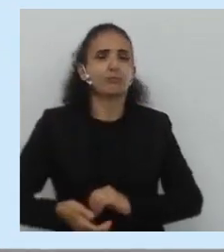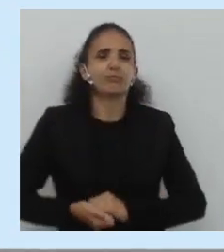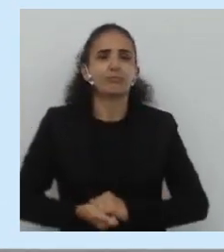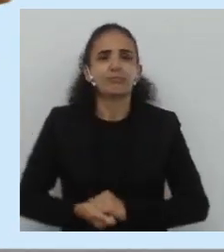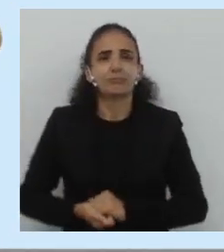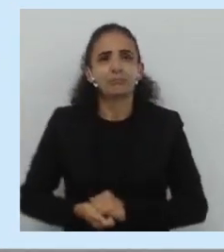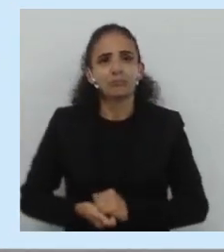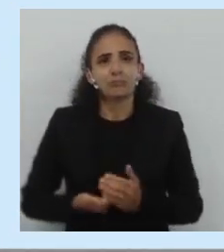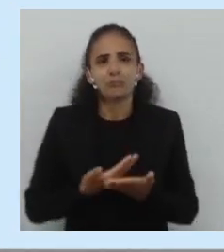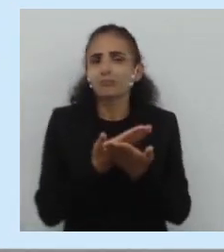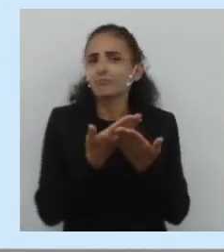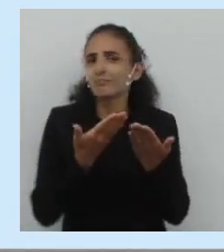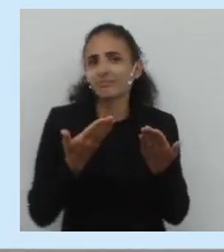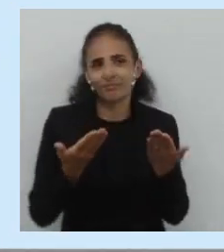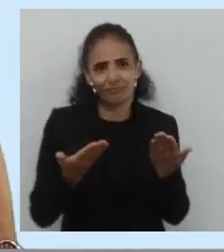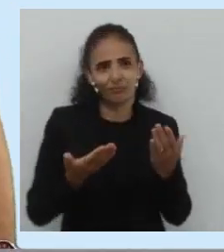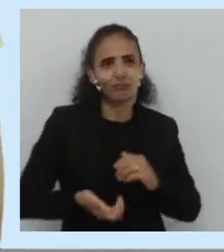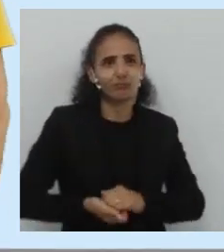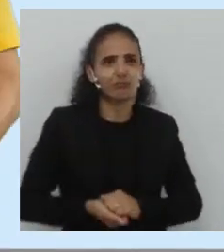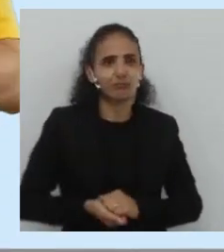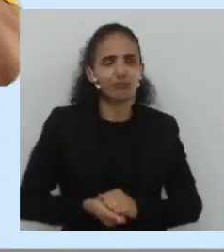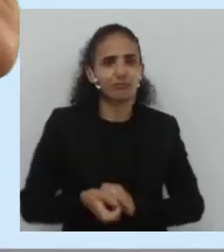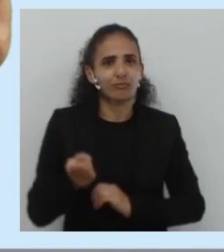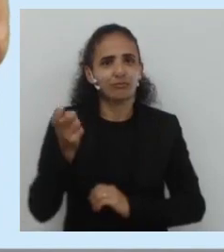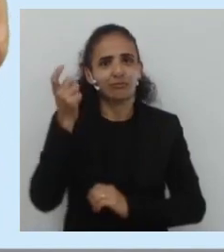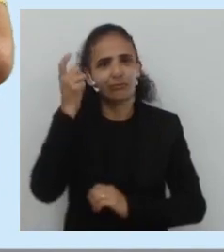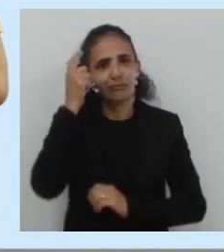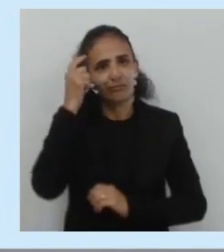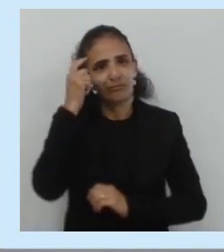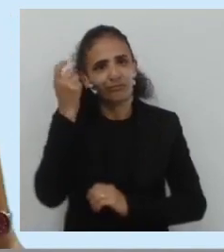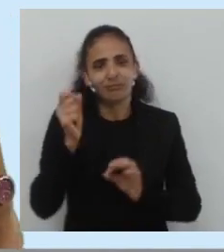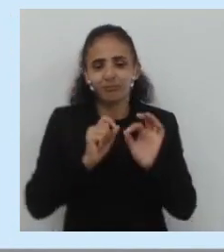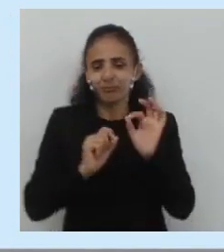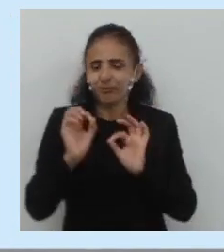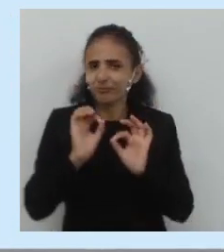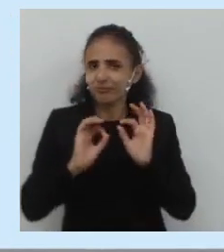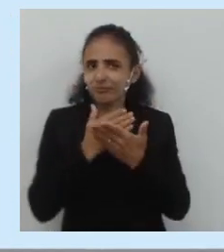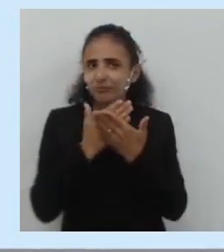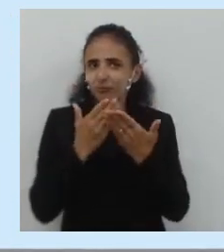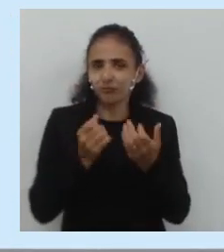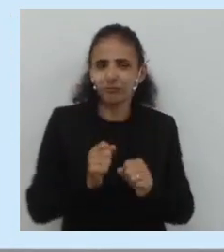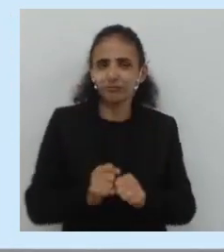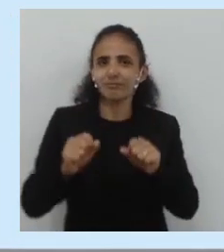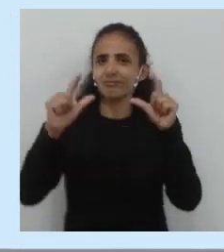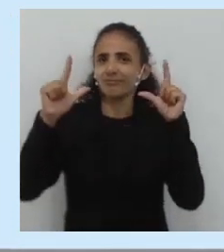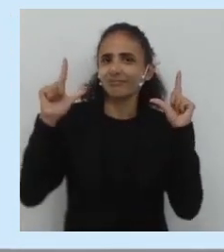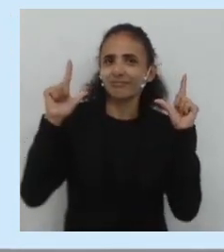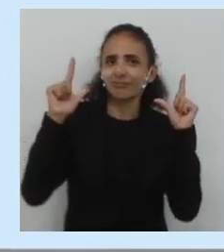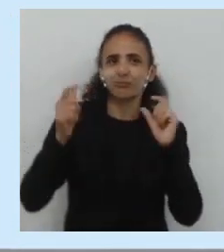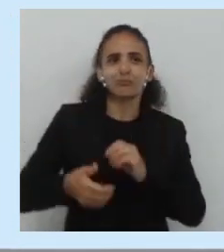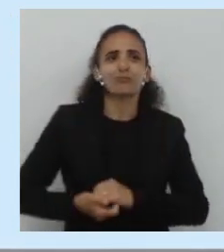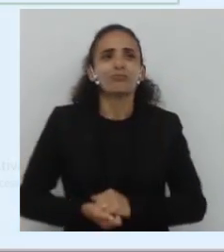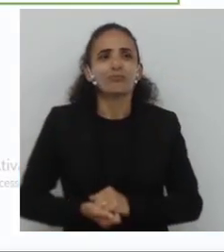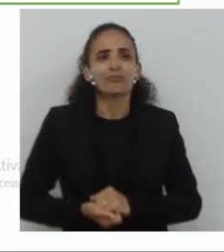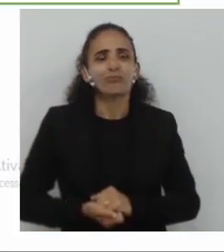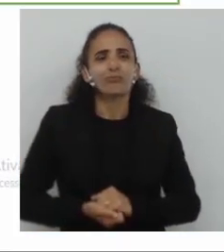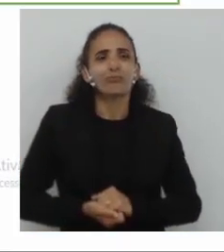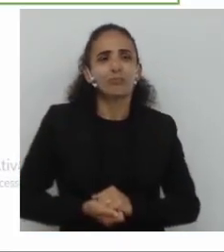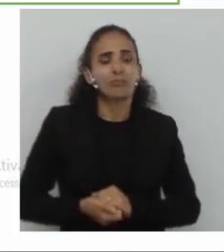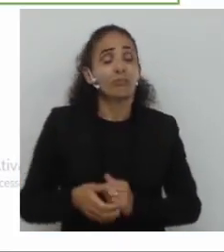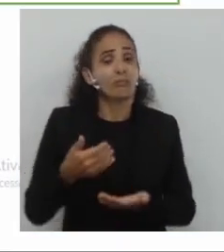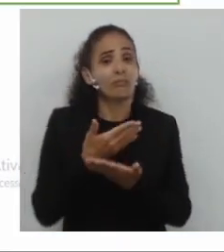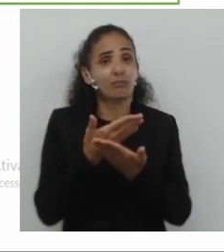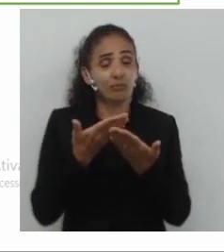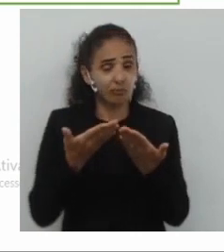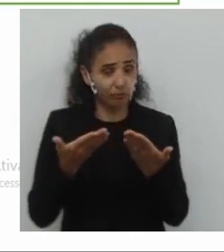Mas antes de mais nada, nós temos aqui um pensamento norteador. Olhando para a tela, nós temos a